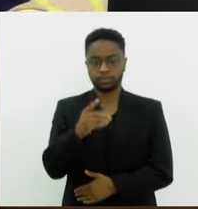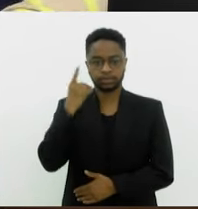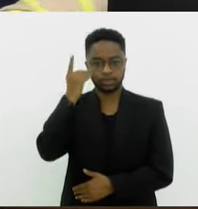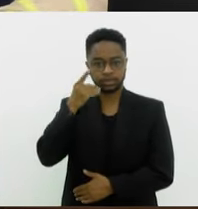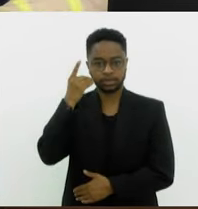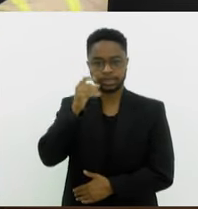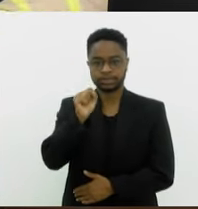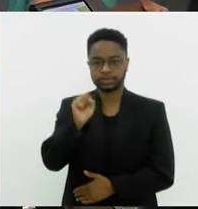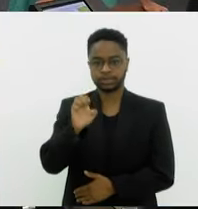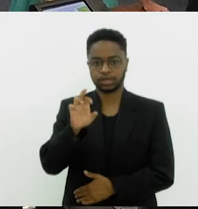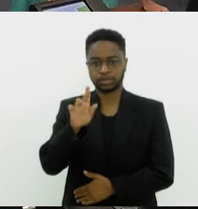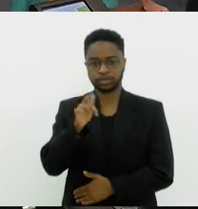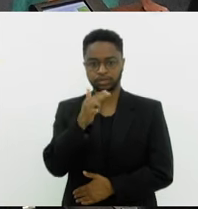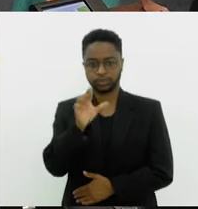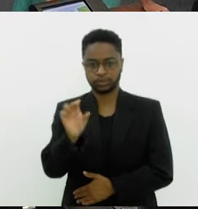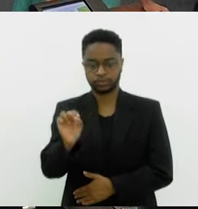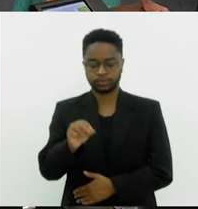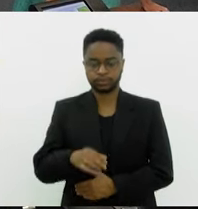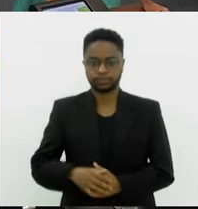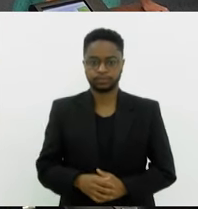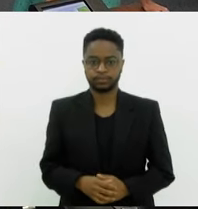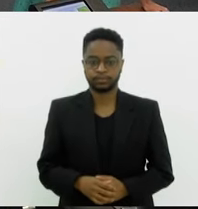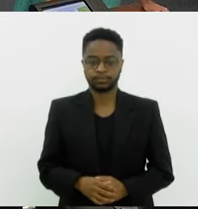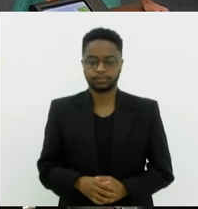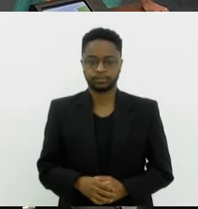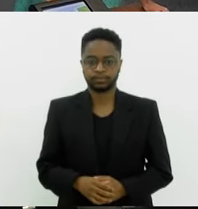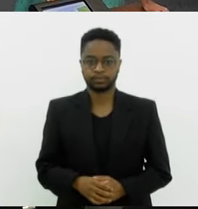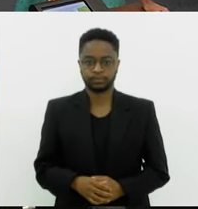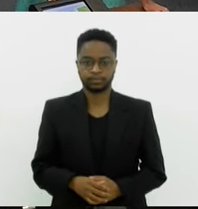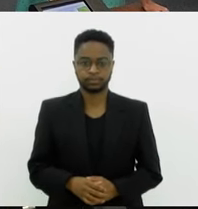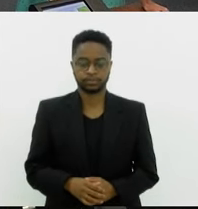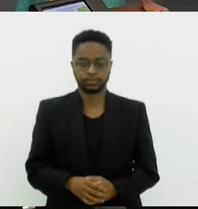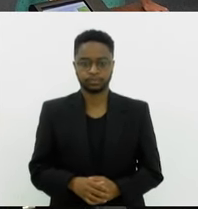deputado doutor Serginho, por favor.